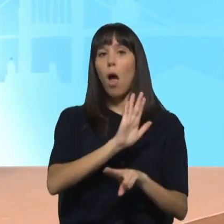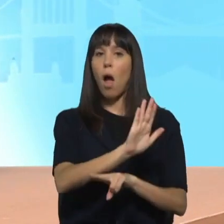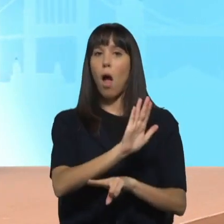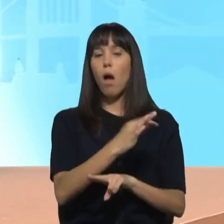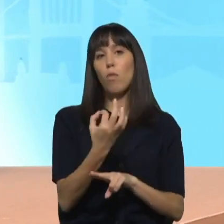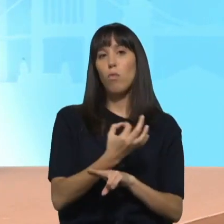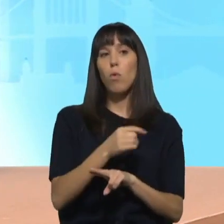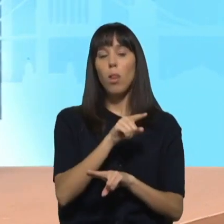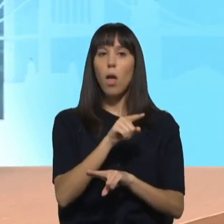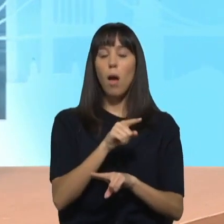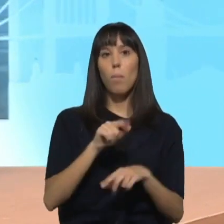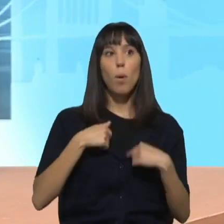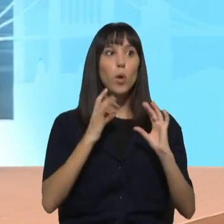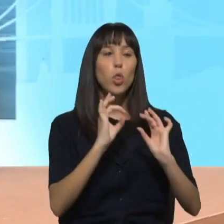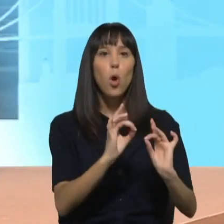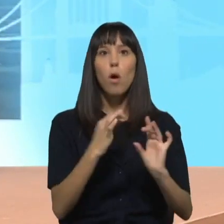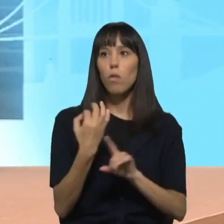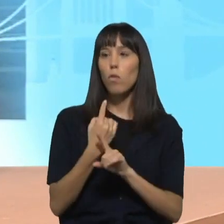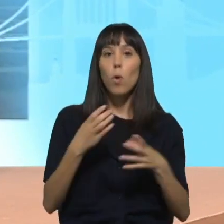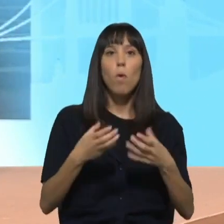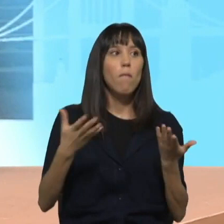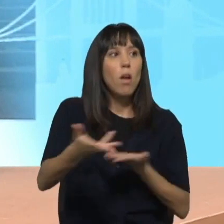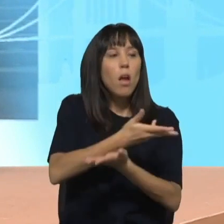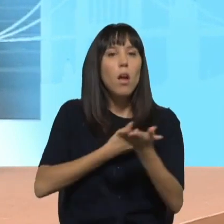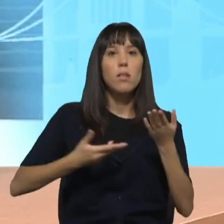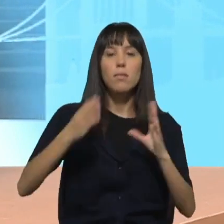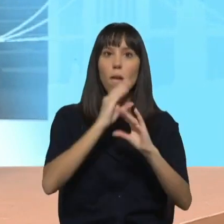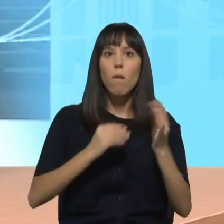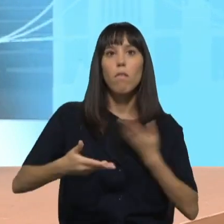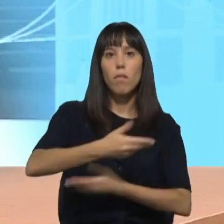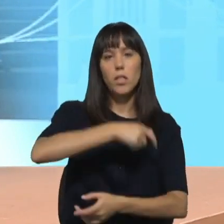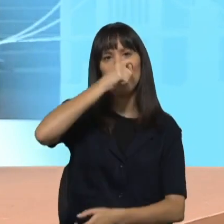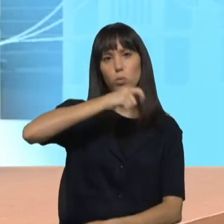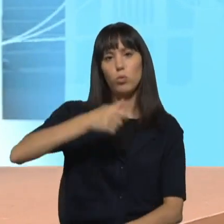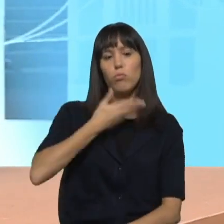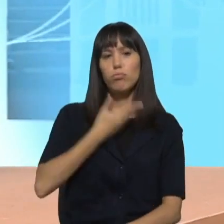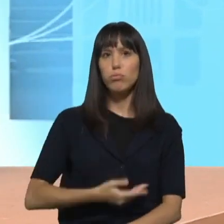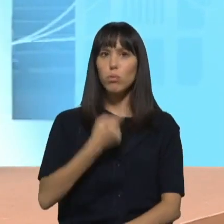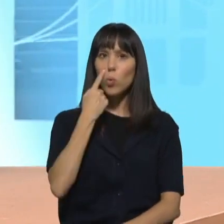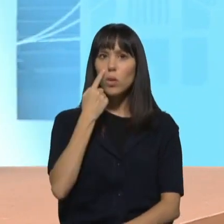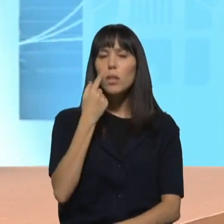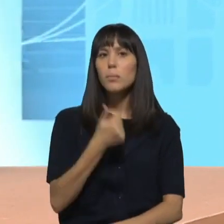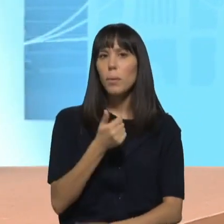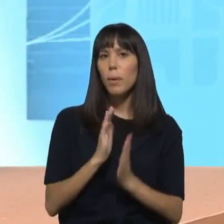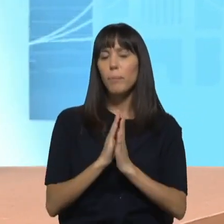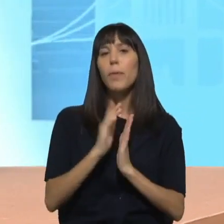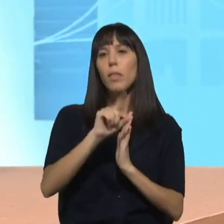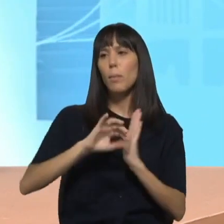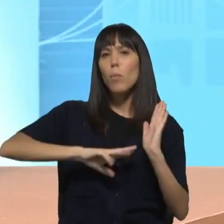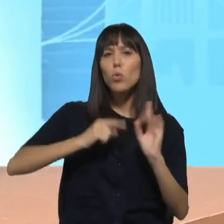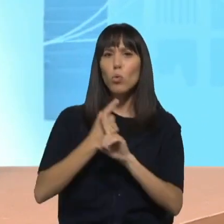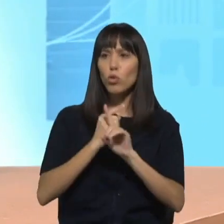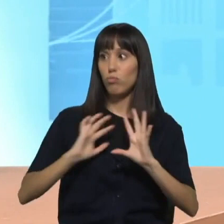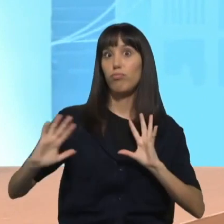entra ali em contacto e em conversas com todos os grandes da teologia e também com todo o episcopado do mundo no